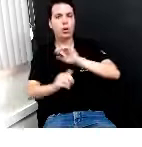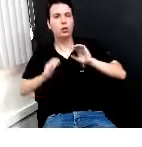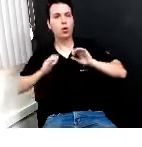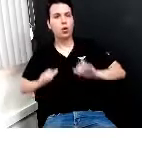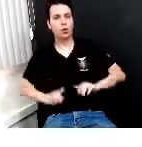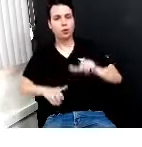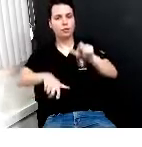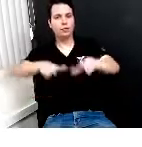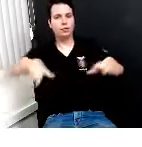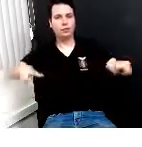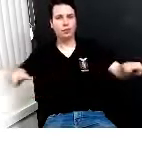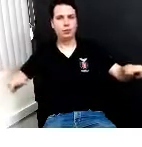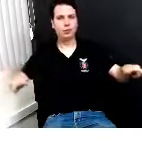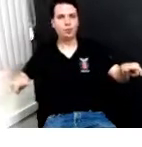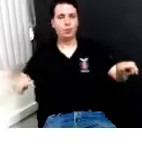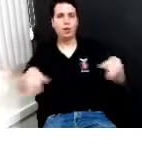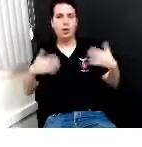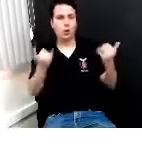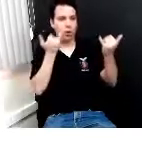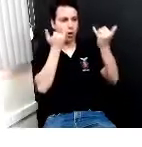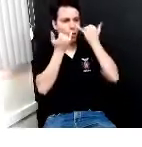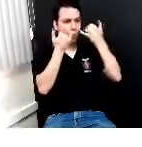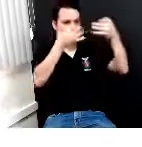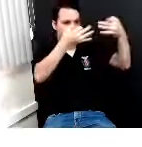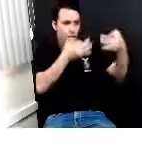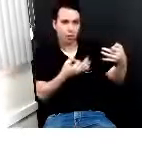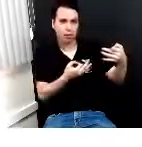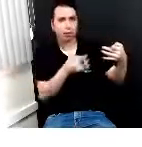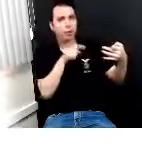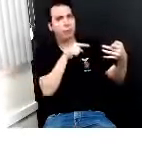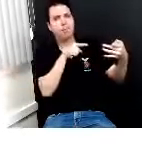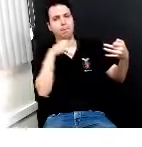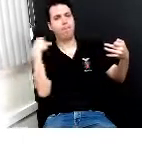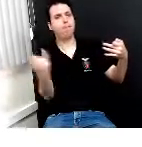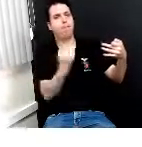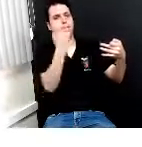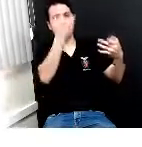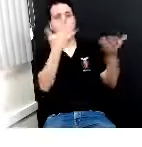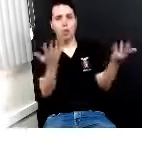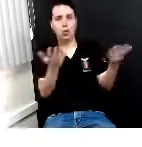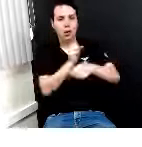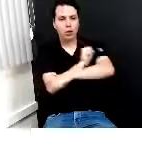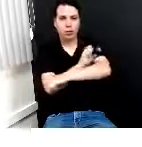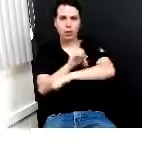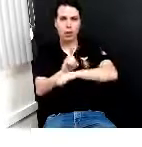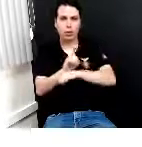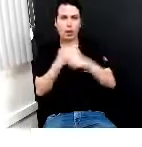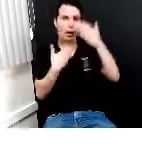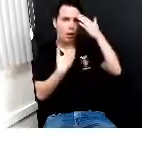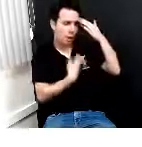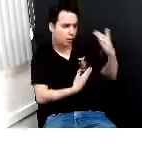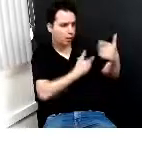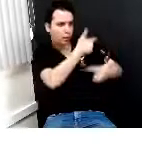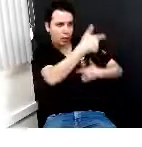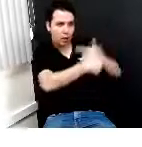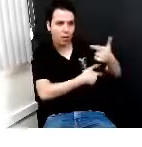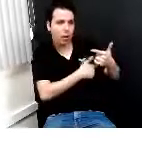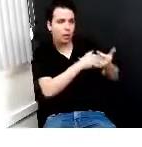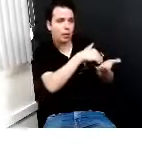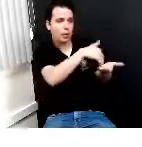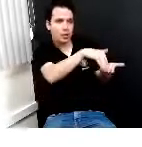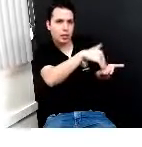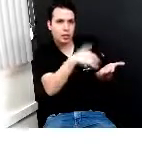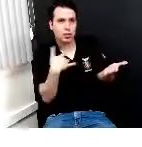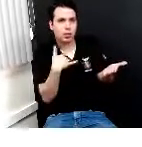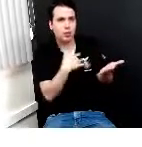Ou seja, se apropriar da informação correta é um ponto fundamental. Nesse caso, a Secretaria de Educação agradece ao trabalho da Secretaria de